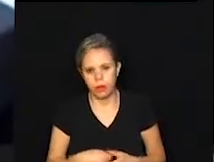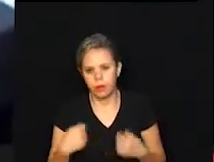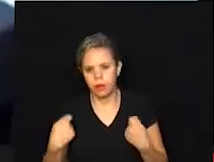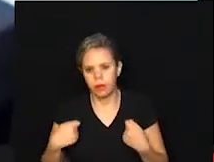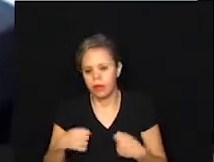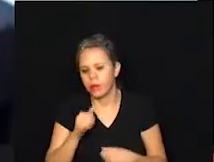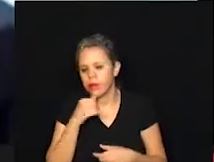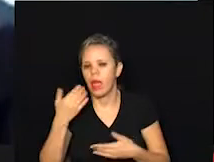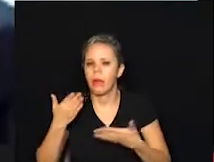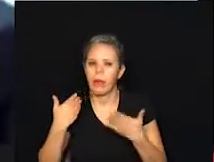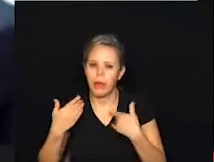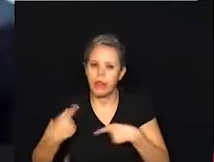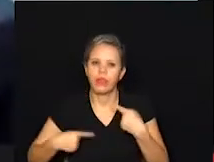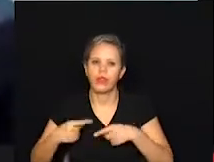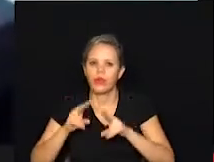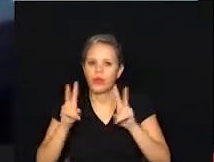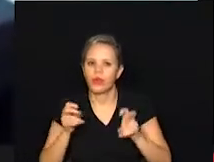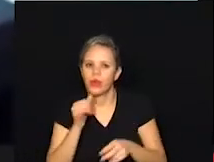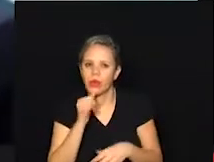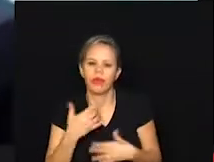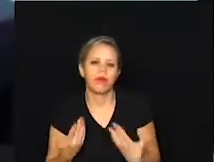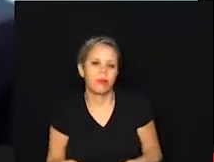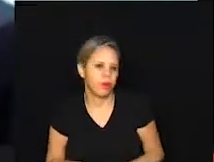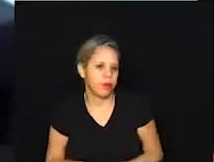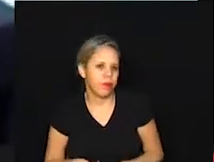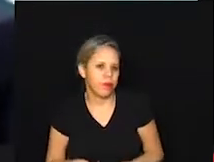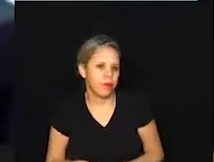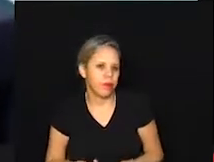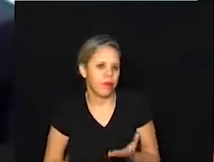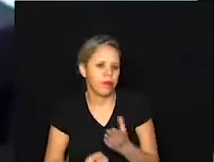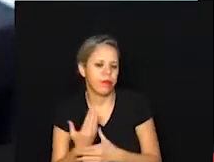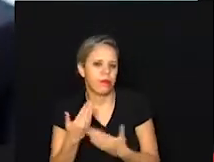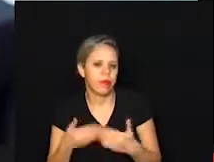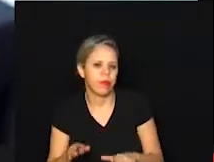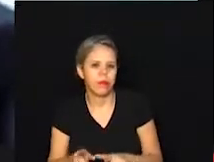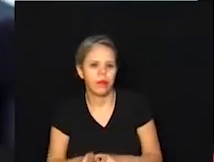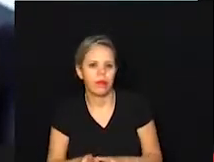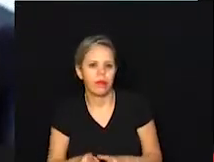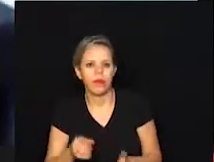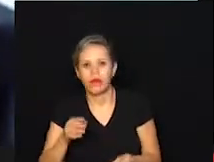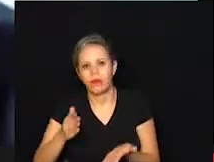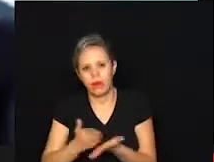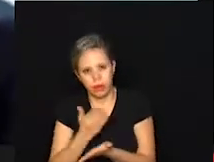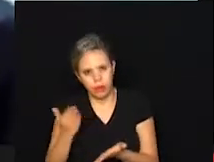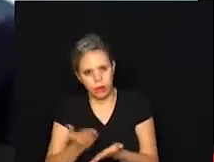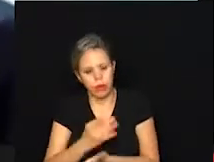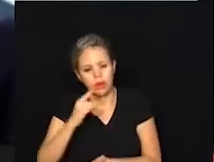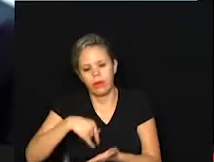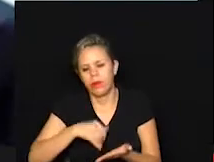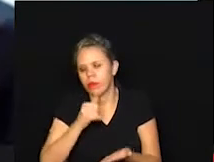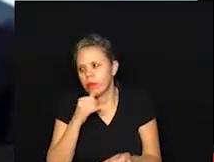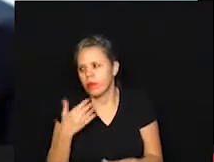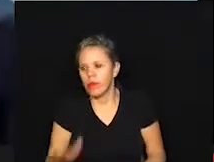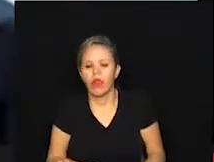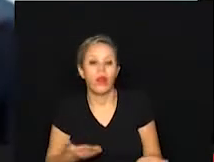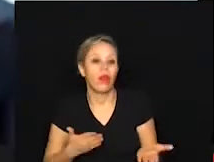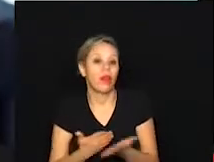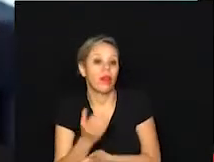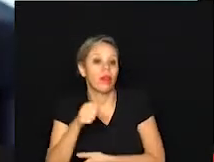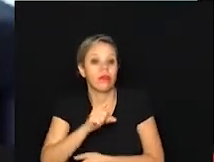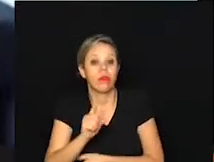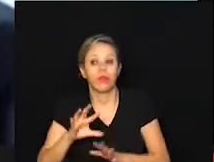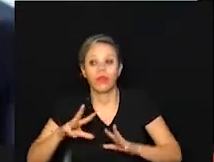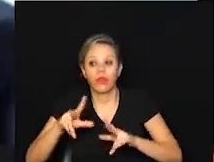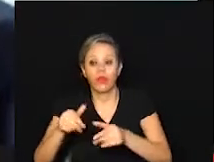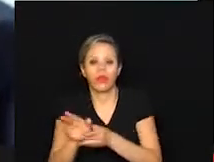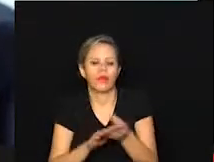precisamos discutir sobre, sei lá, o lançamento de uma cartilha, né? Foi aprovado por todos